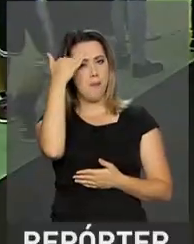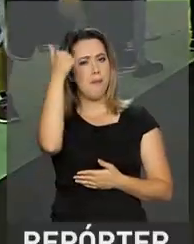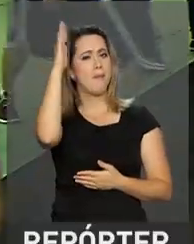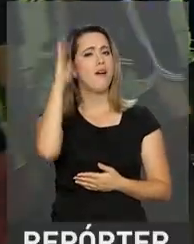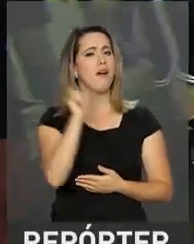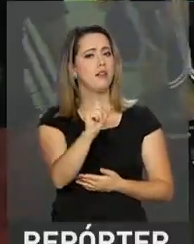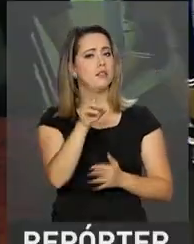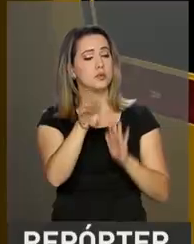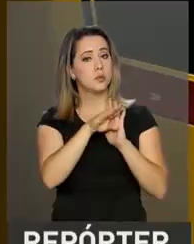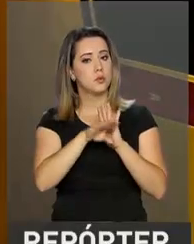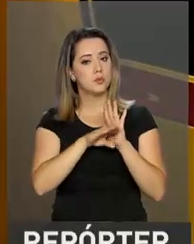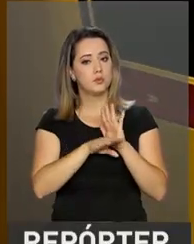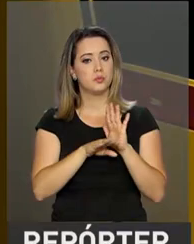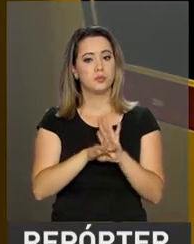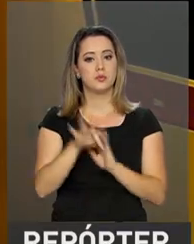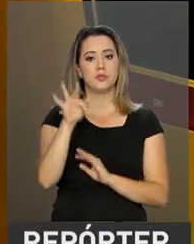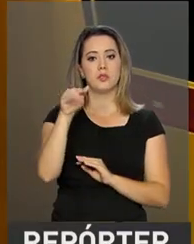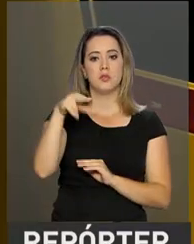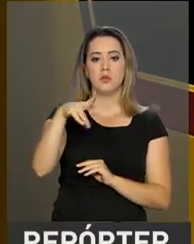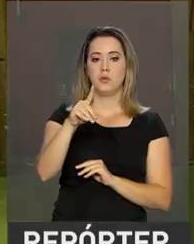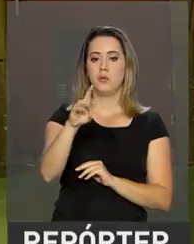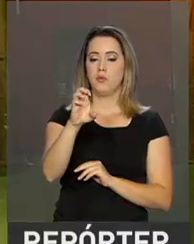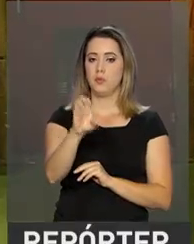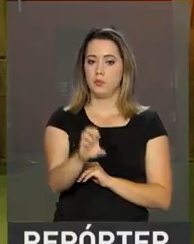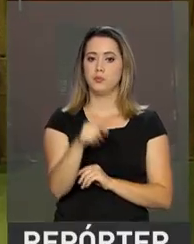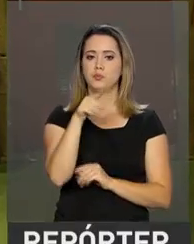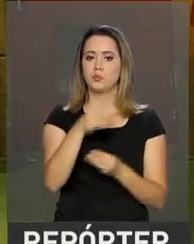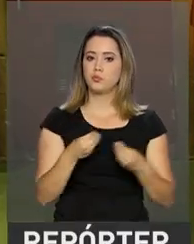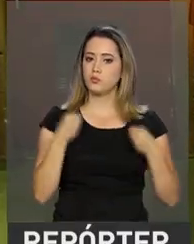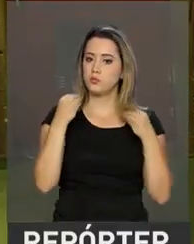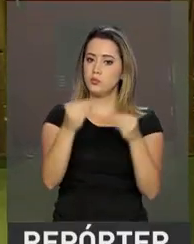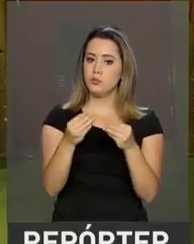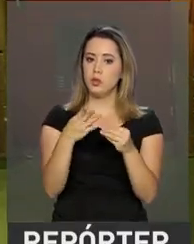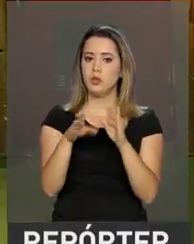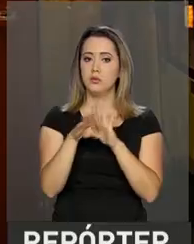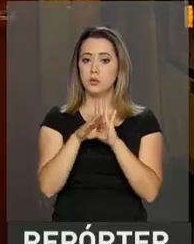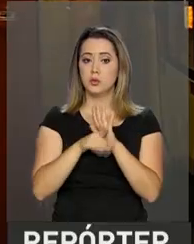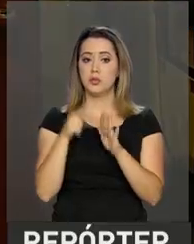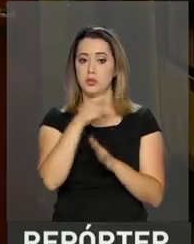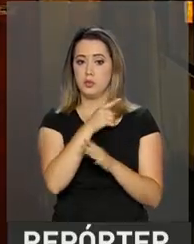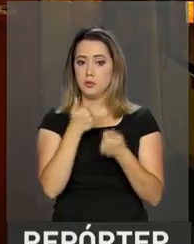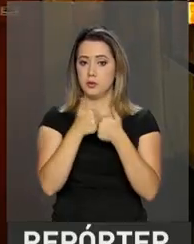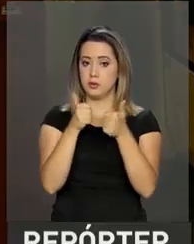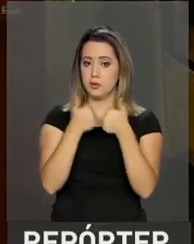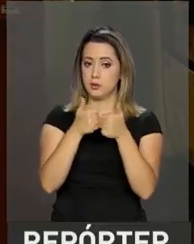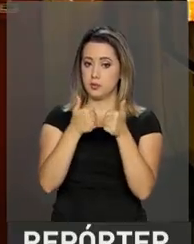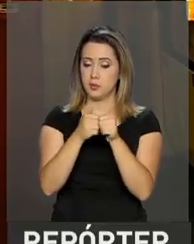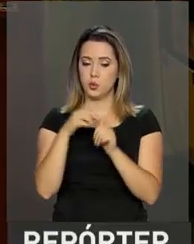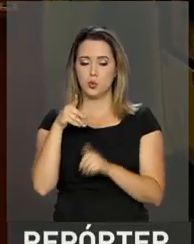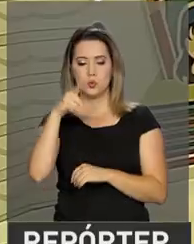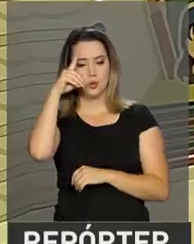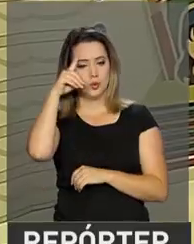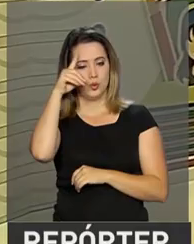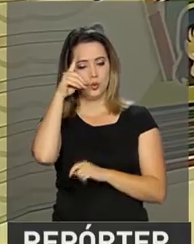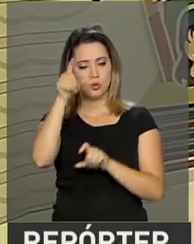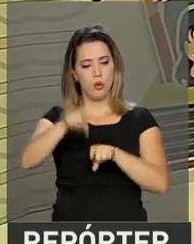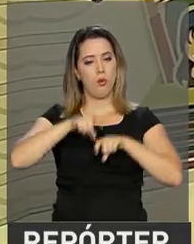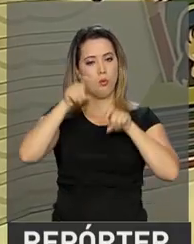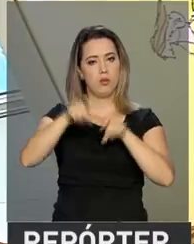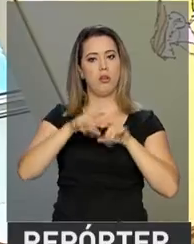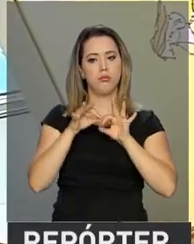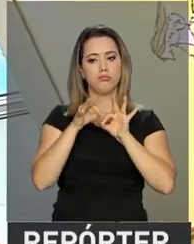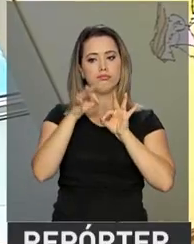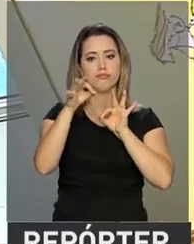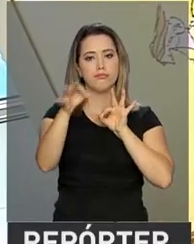os programas do fundo, como o Caminho da Escola, que garante transporte diário para estudantes de áreas rurais de todo o